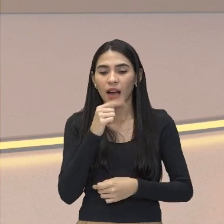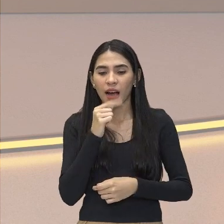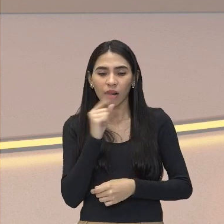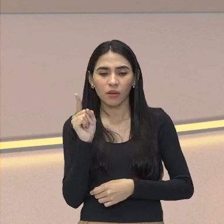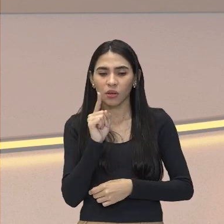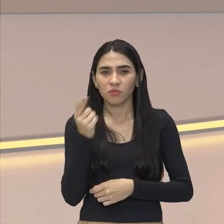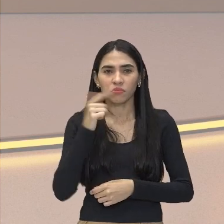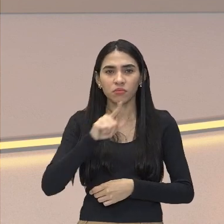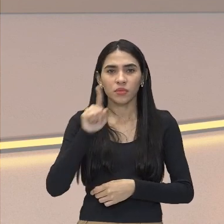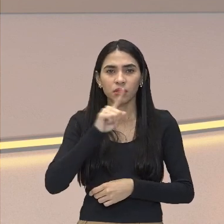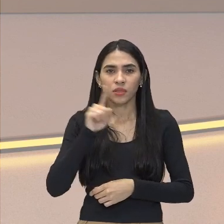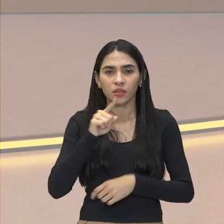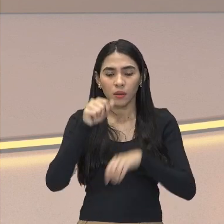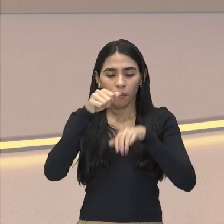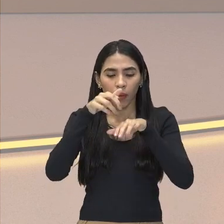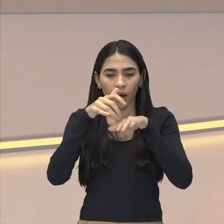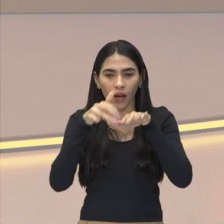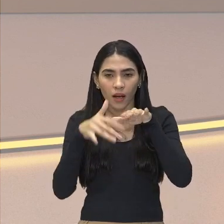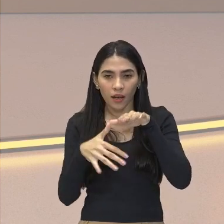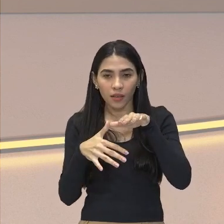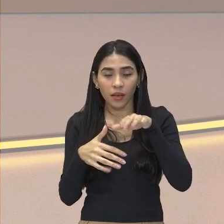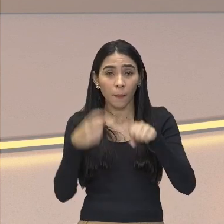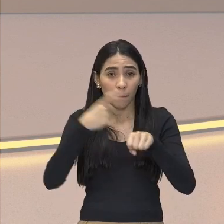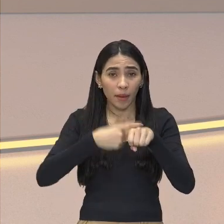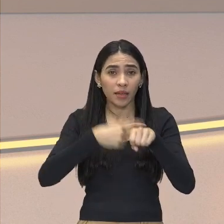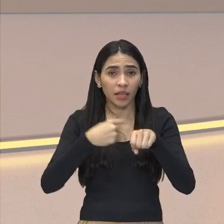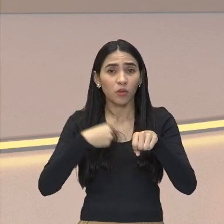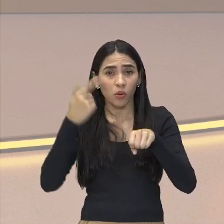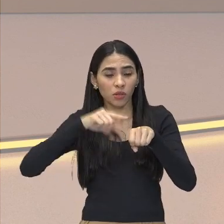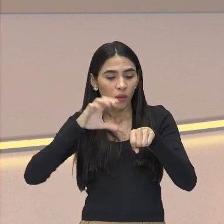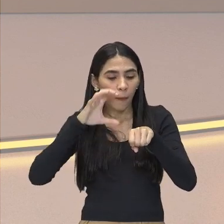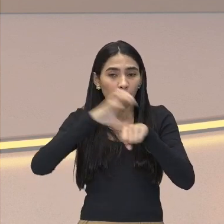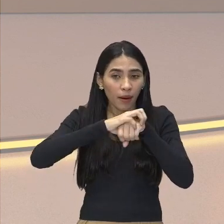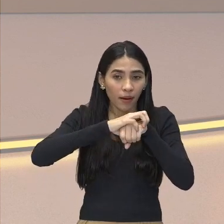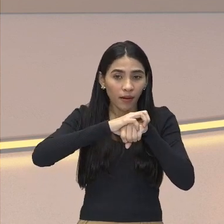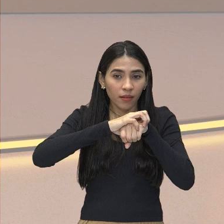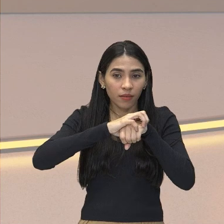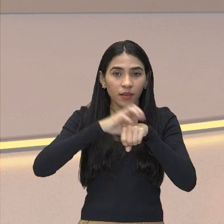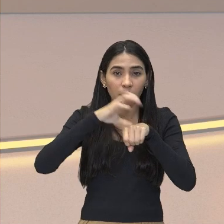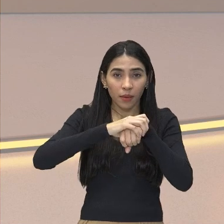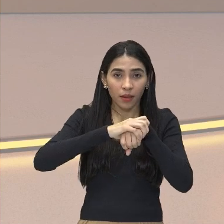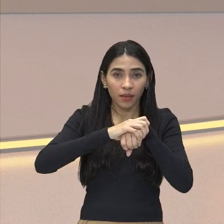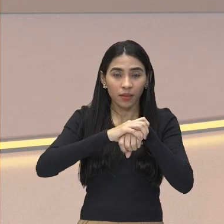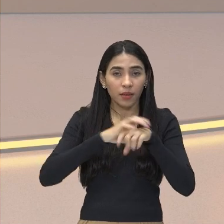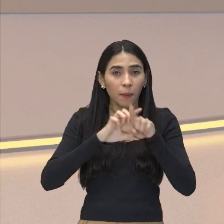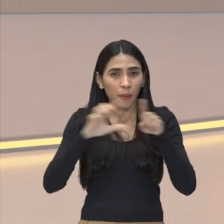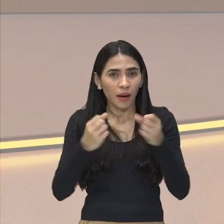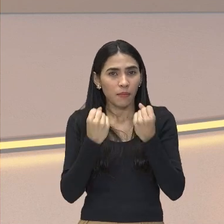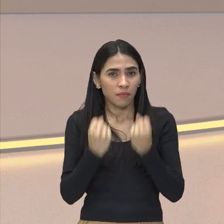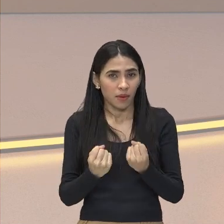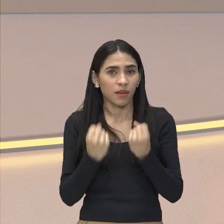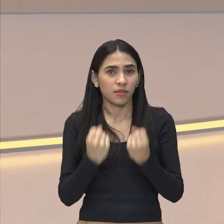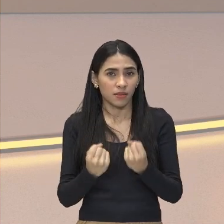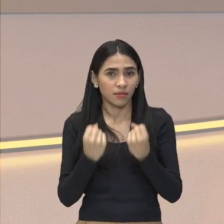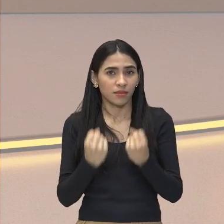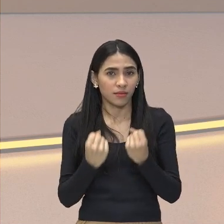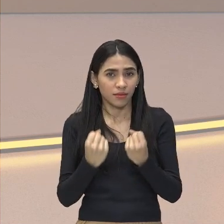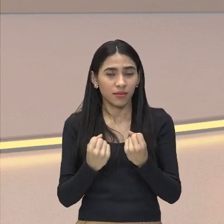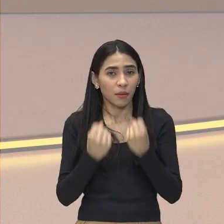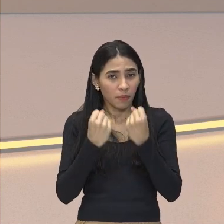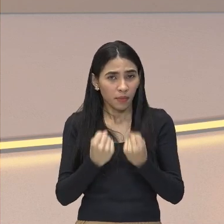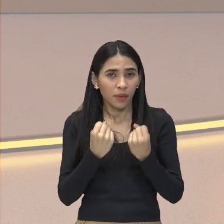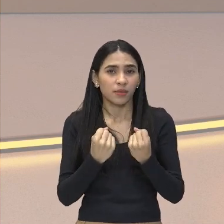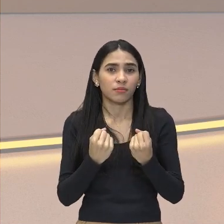vai sair ali, a rocha eu posso segurar, né? Eu posso segurar entre as mãos, mas ela é pesada, ela é